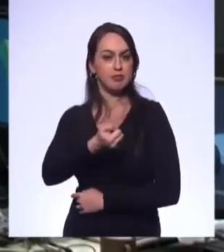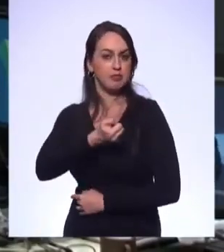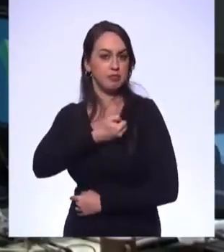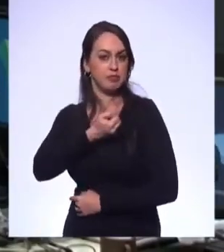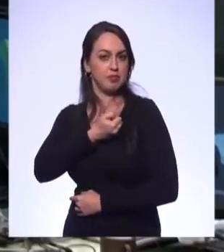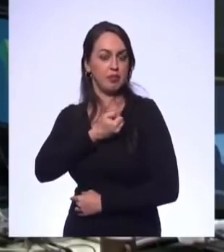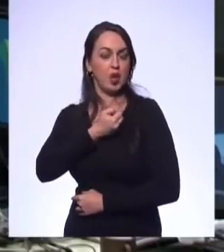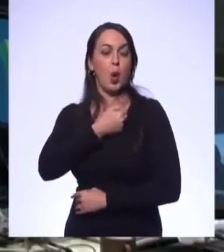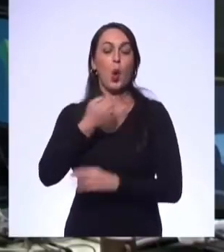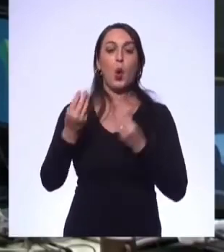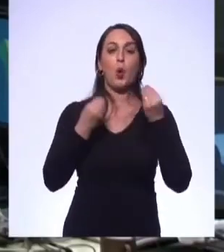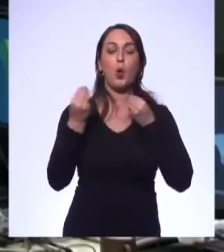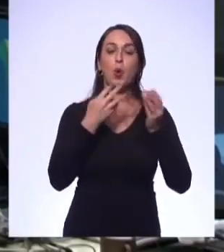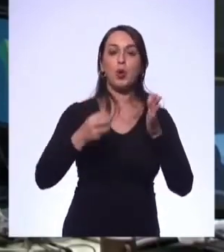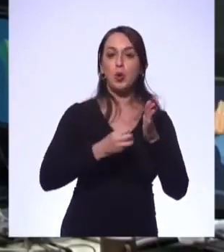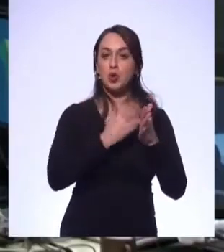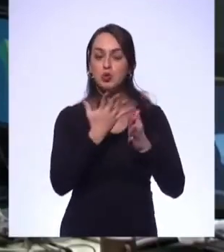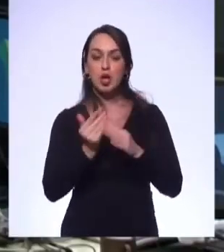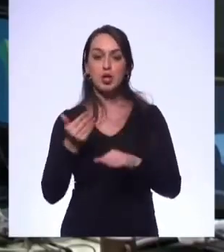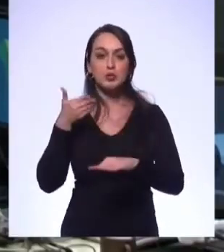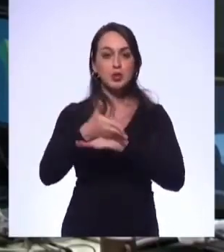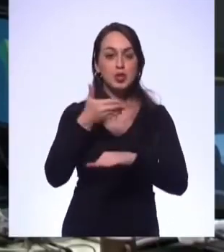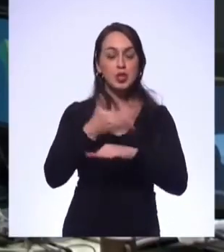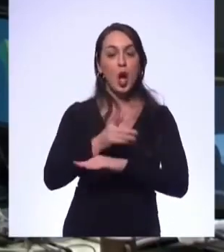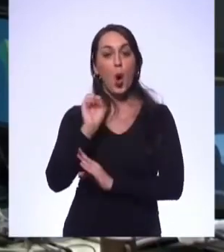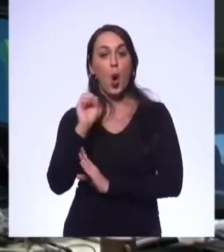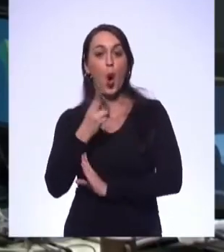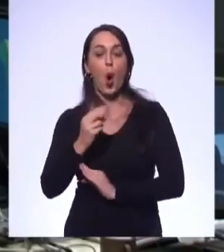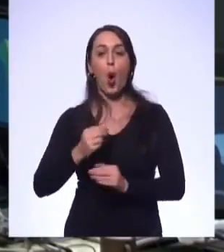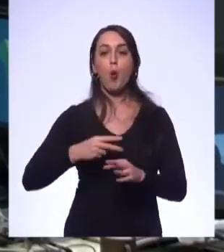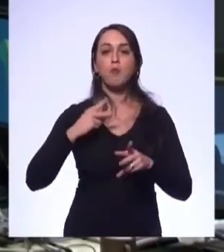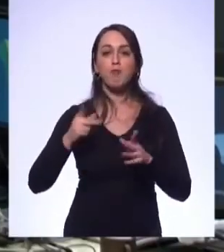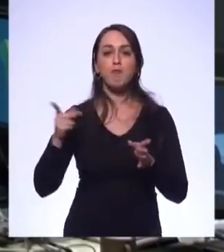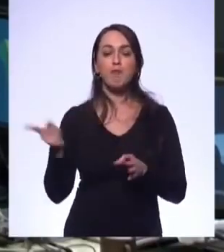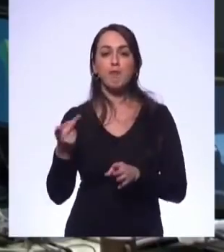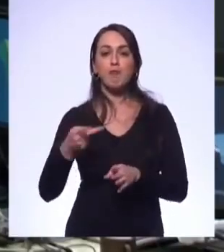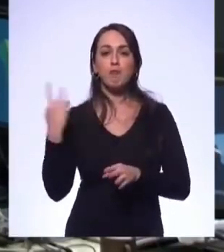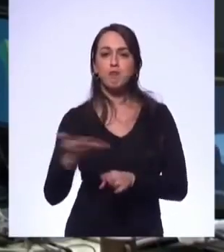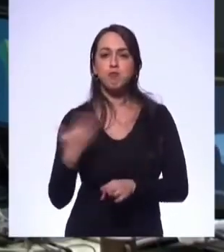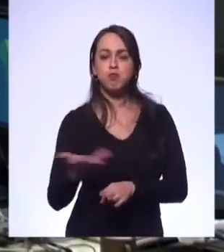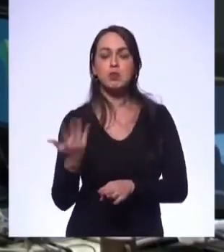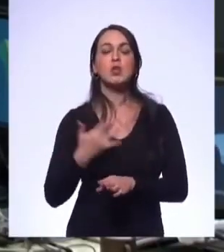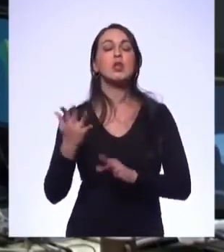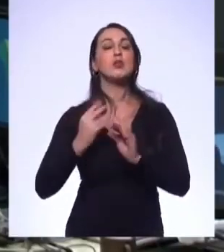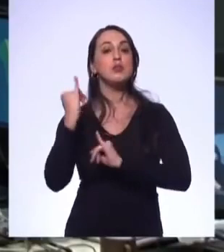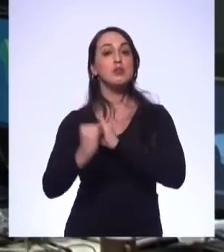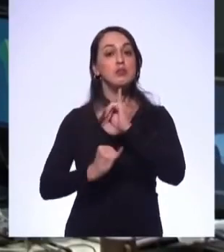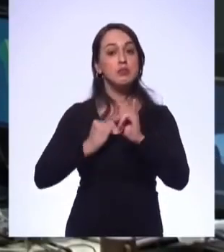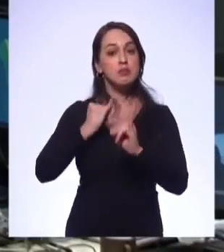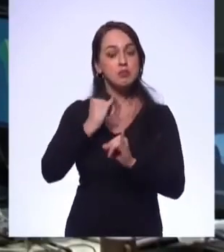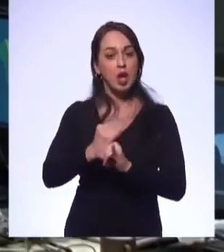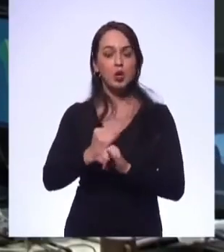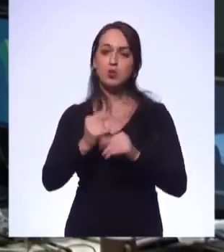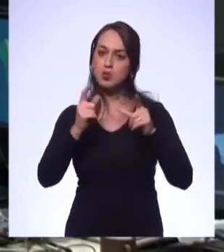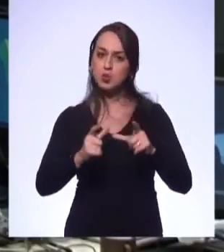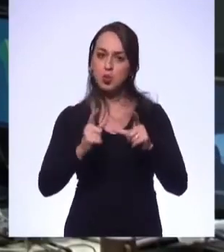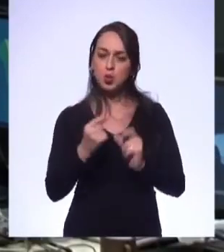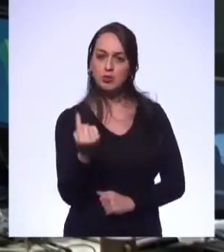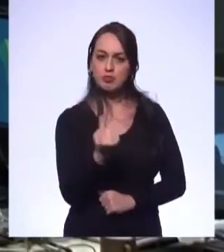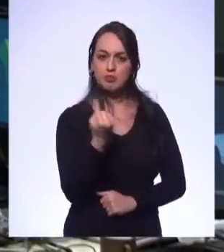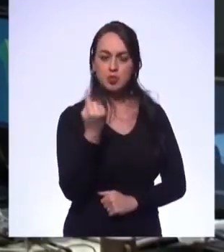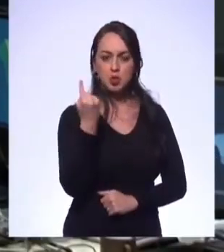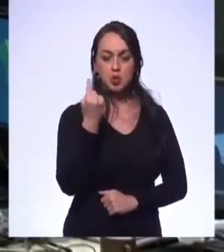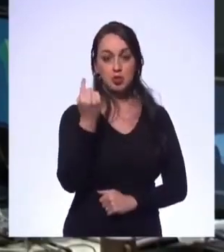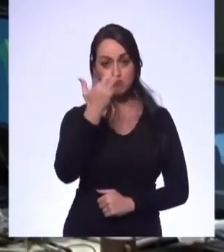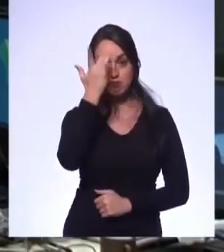como quantidade de acessos ou velocidade da conexão com a internet em um portal único de fácil entendimento.